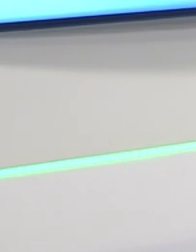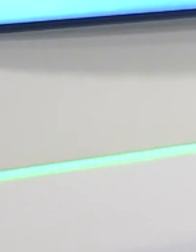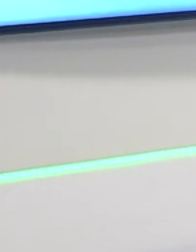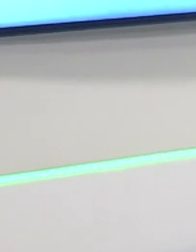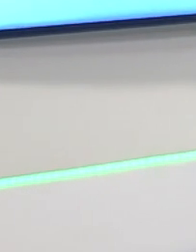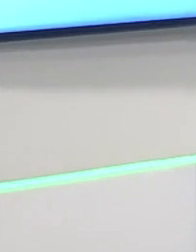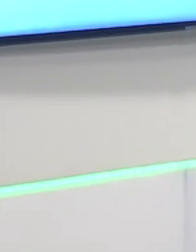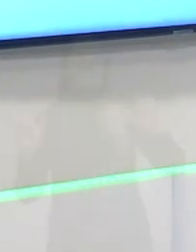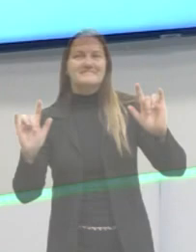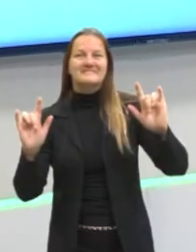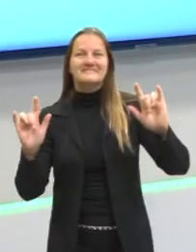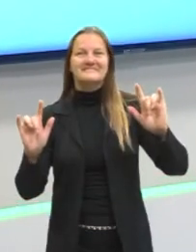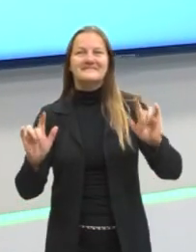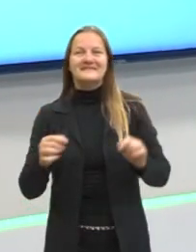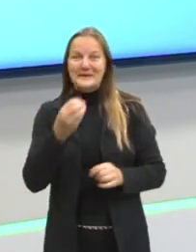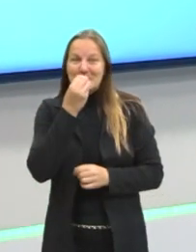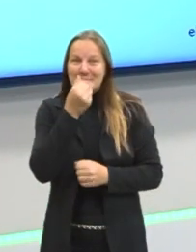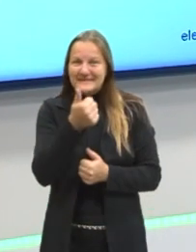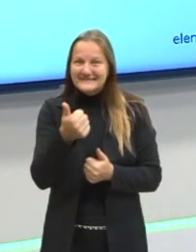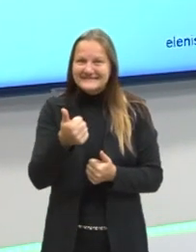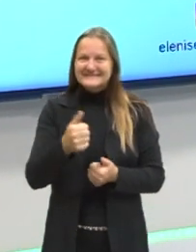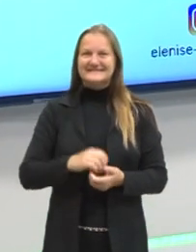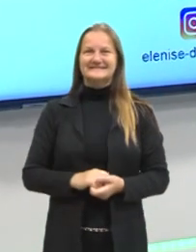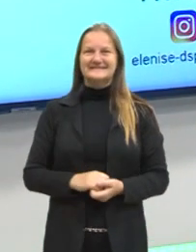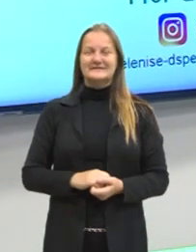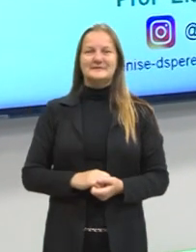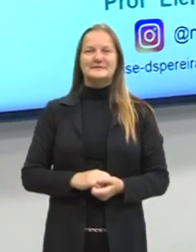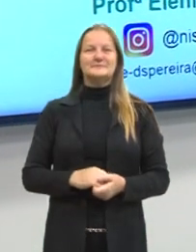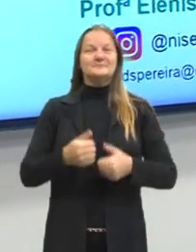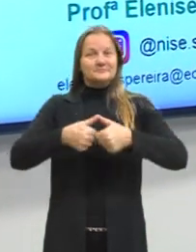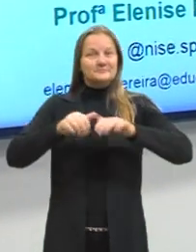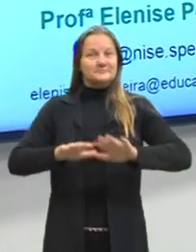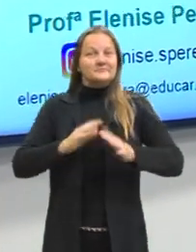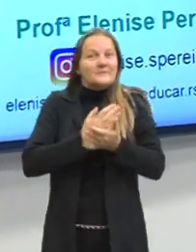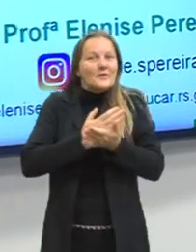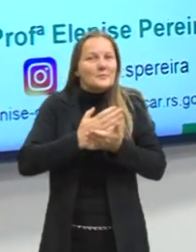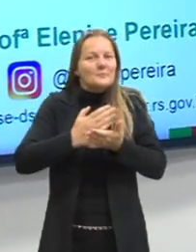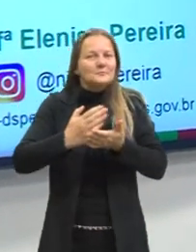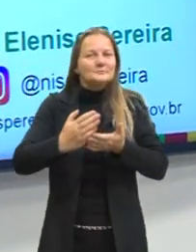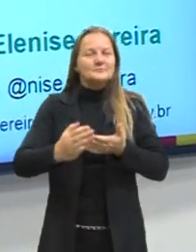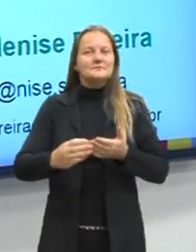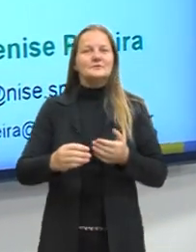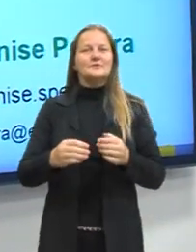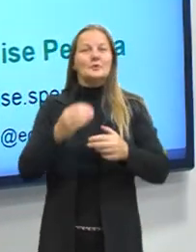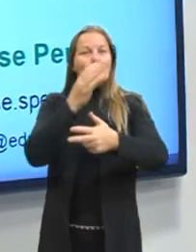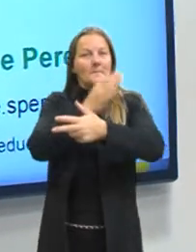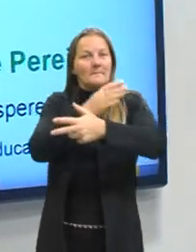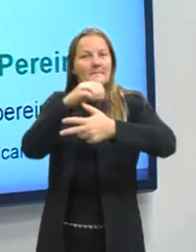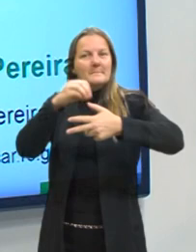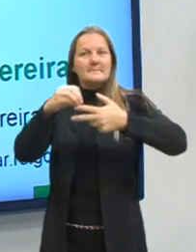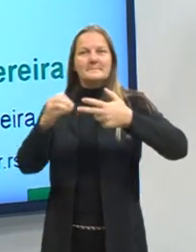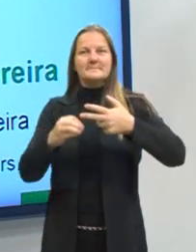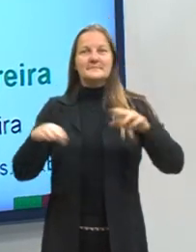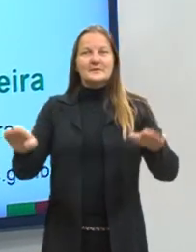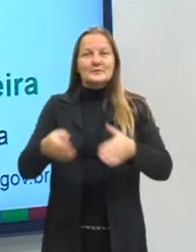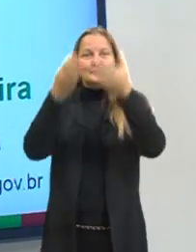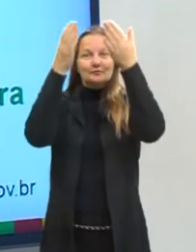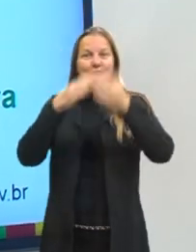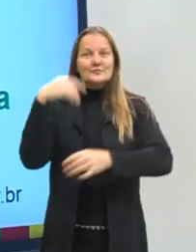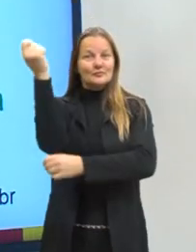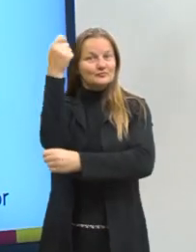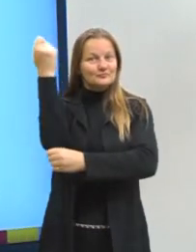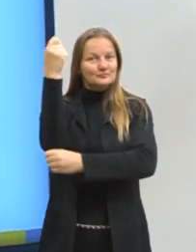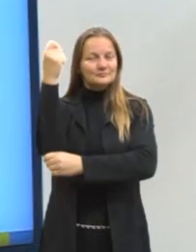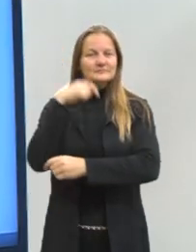Olá pessoal espero que vocês estejam bem estamos começando então agora o programa pré-enem na seduc-rs